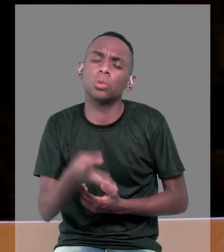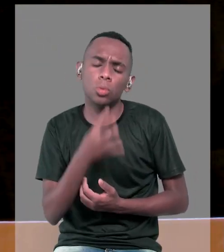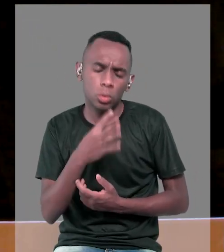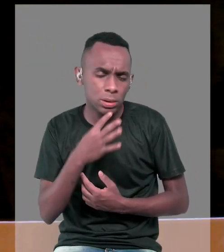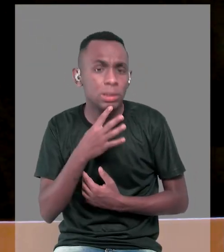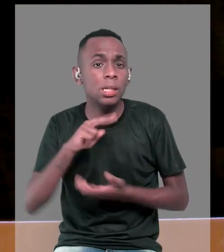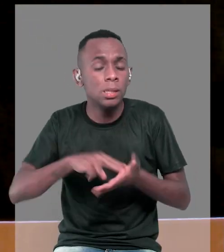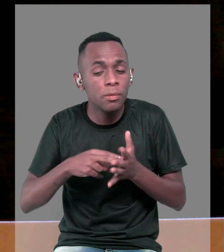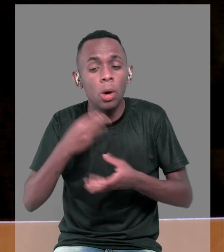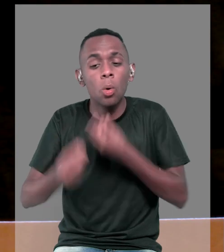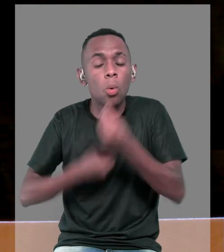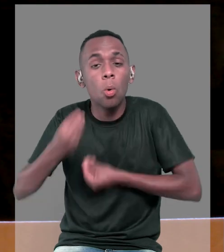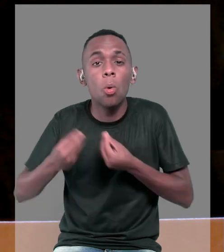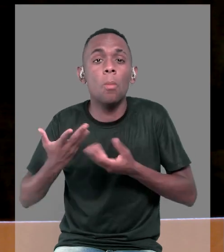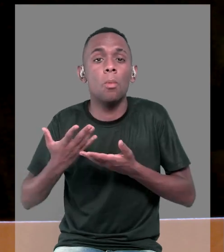vida.